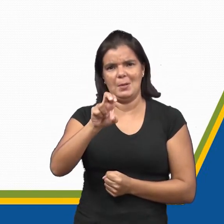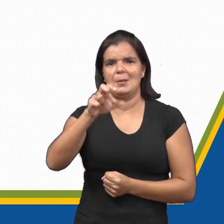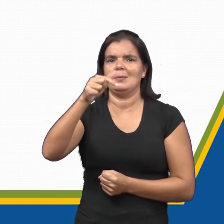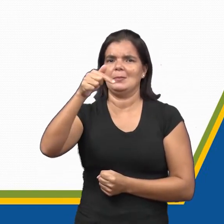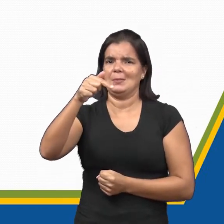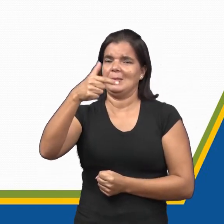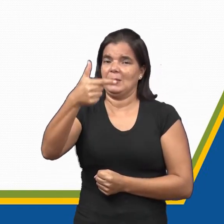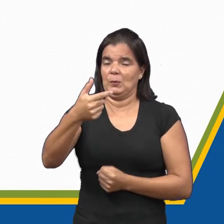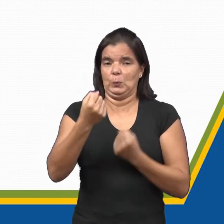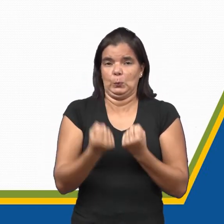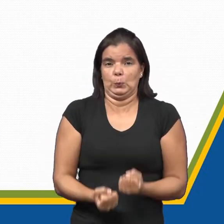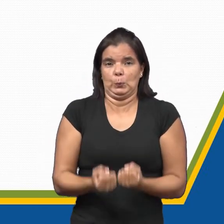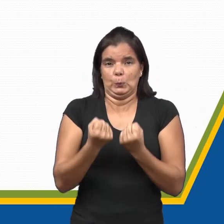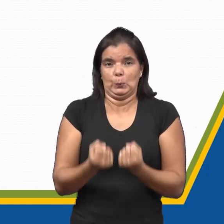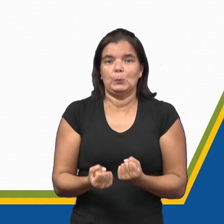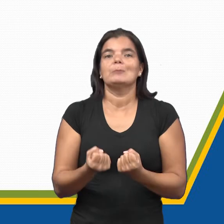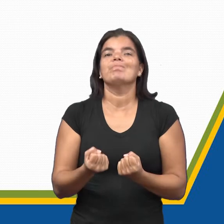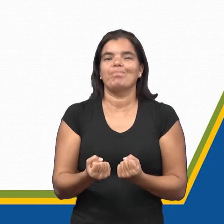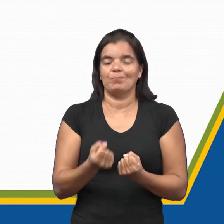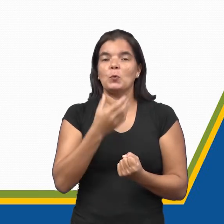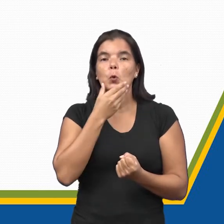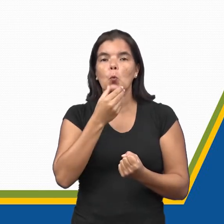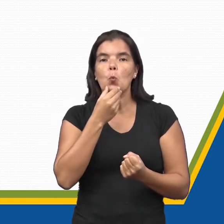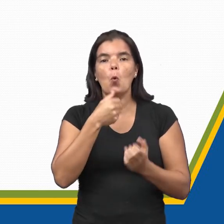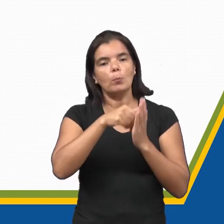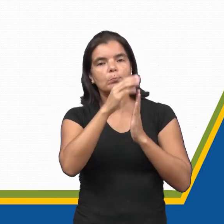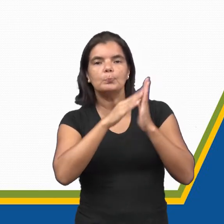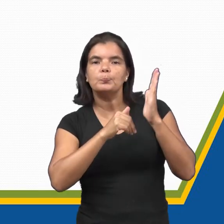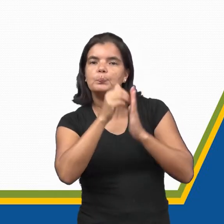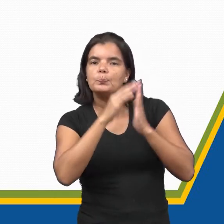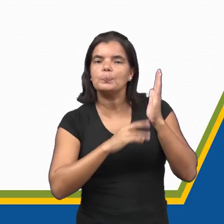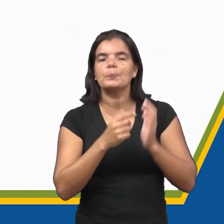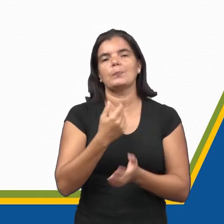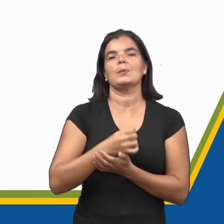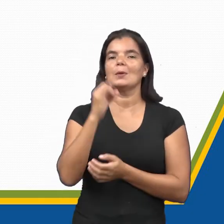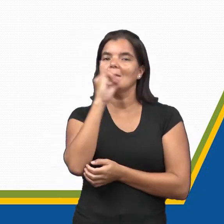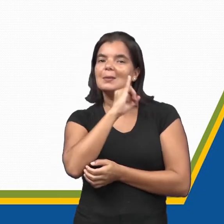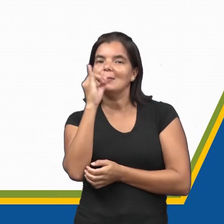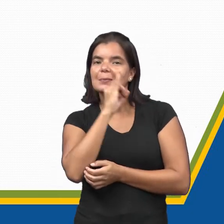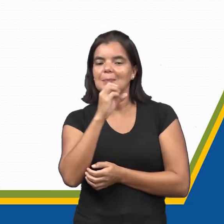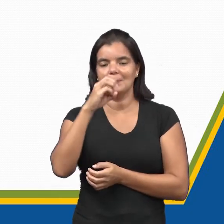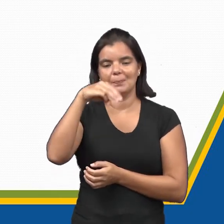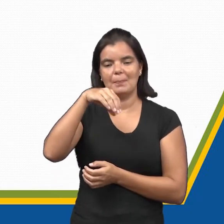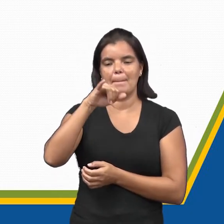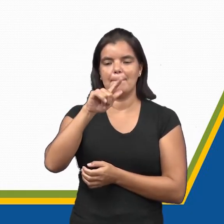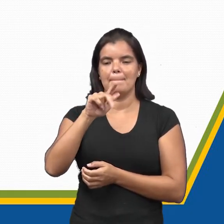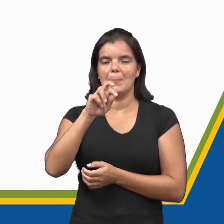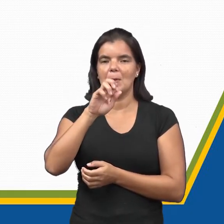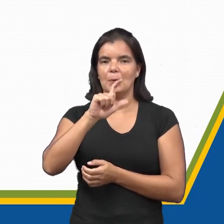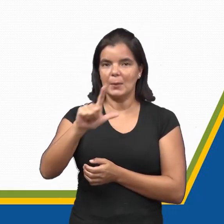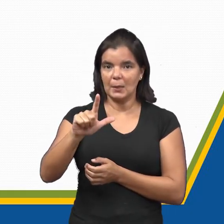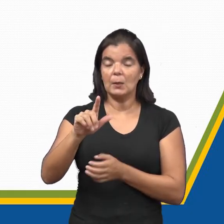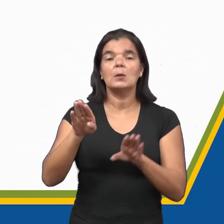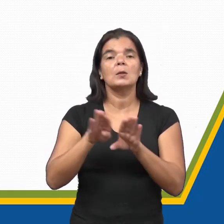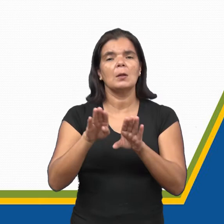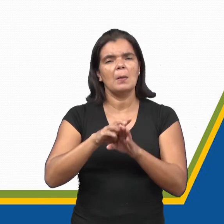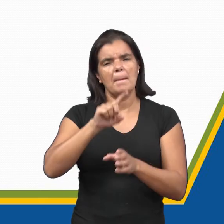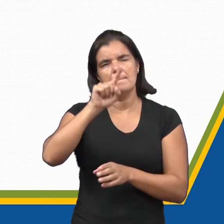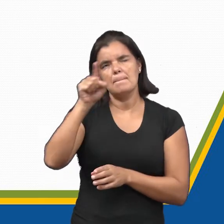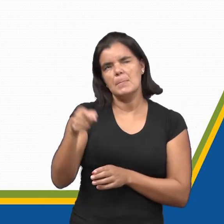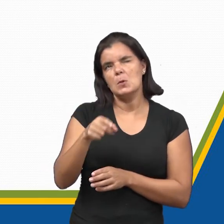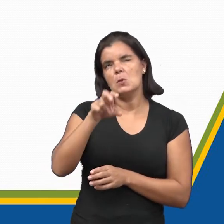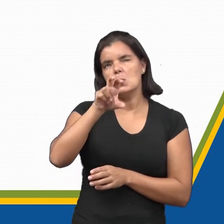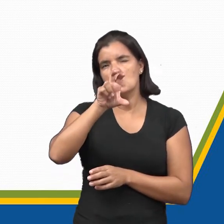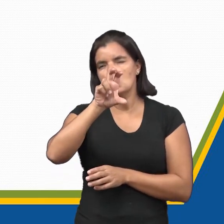5.572 quilos. Foi esculpida pelo pintor e escultor italiano Miguel Angelo Buonarroti entre